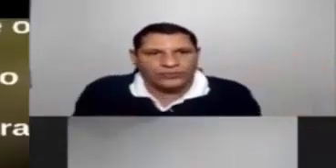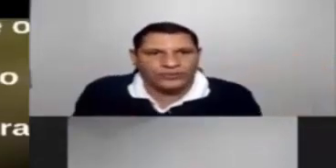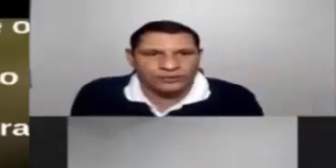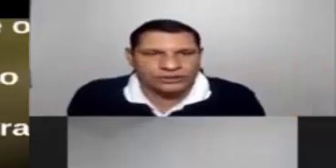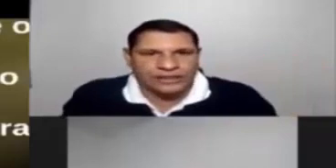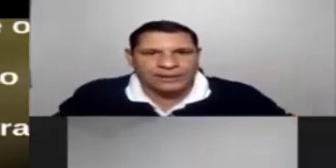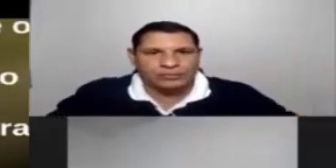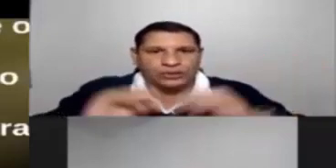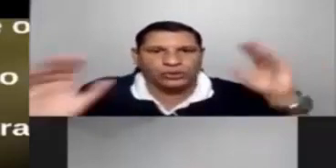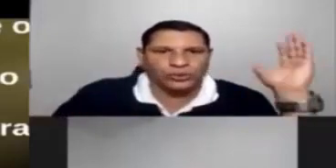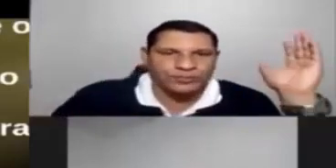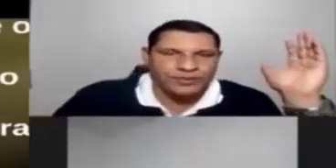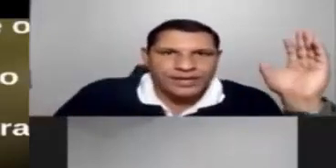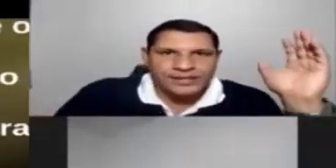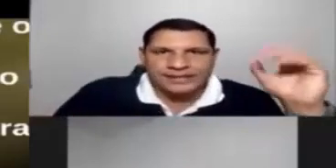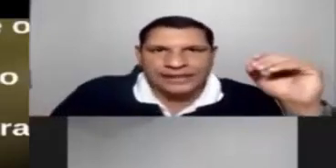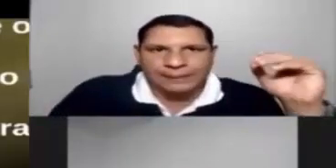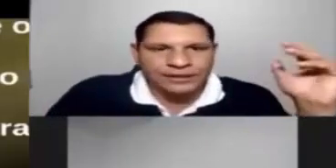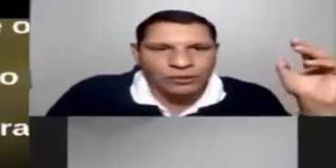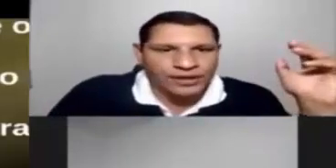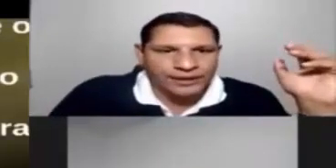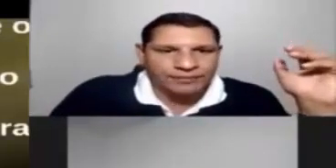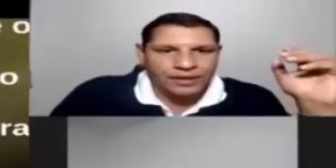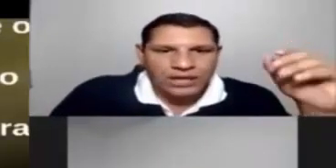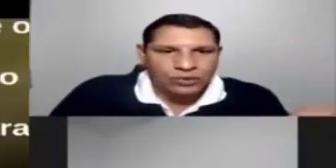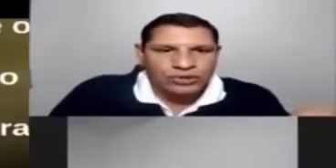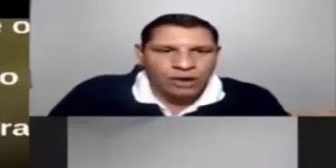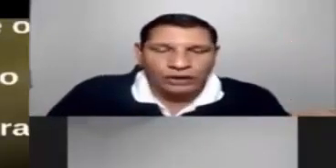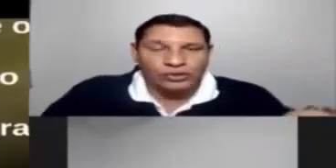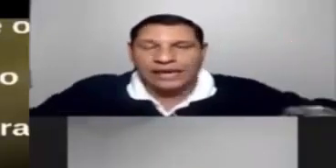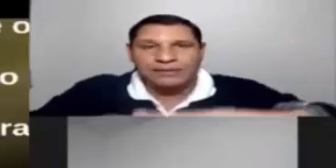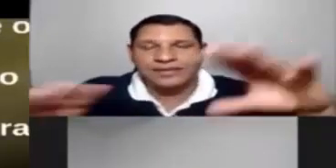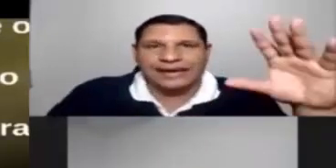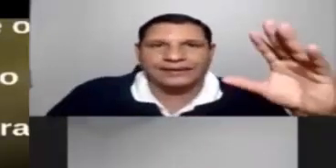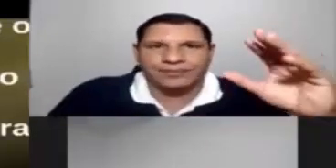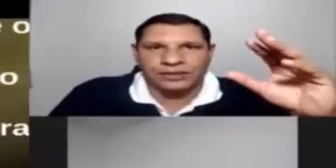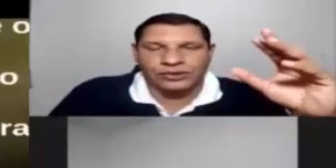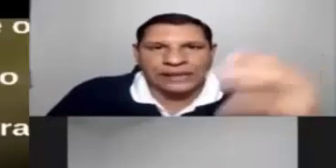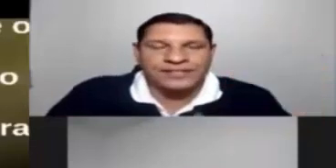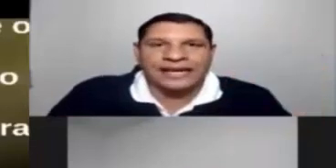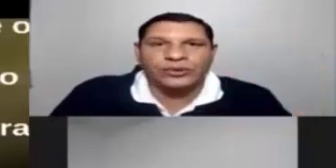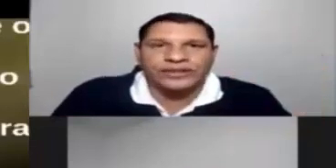os vivos estão sabendo de tudo, e eles sabem que vão morrer. Os mortos não sabem de nada. Não sabem de nada o quê?